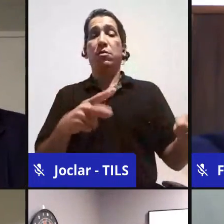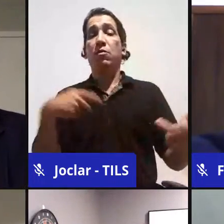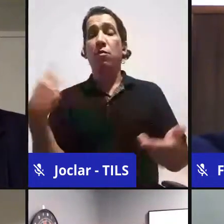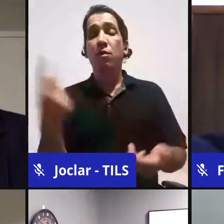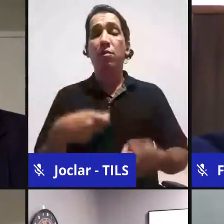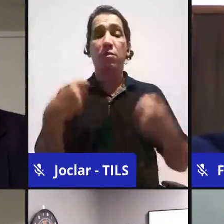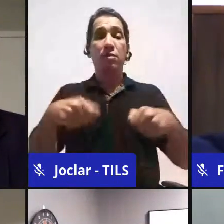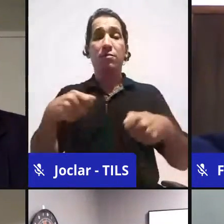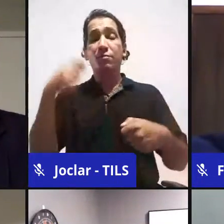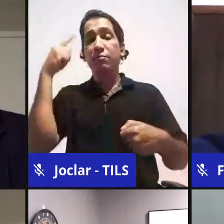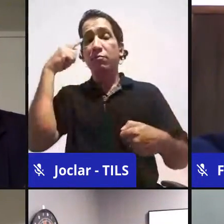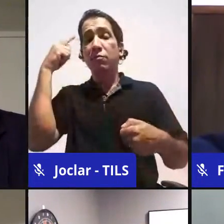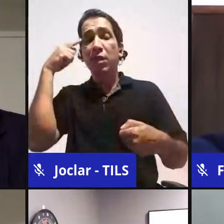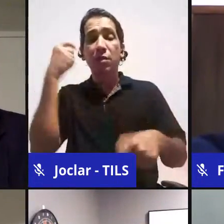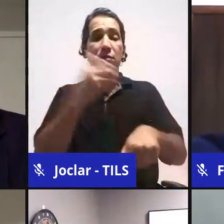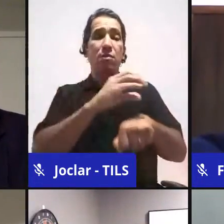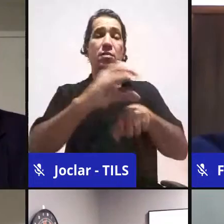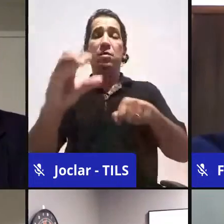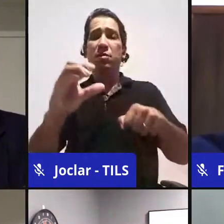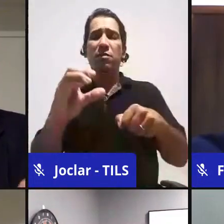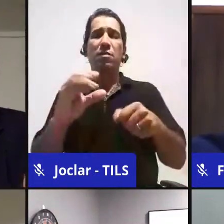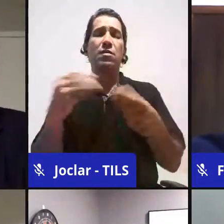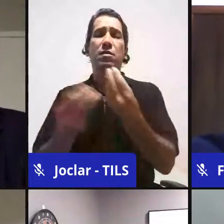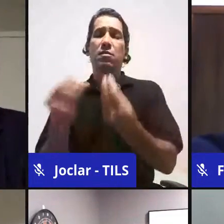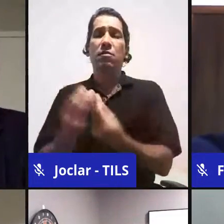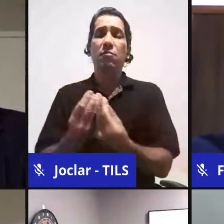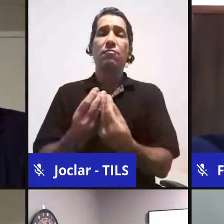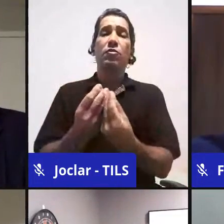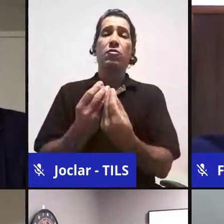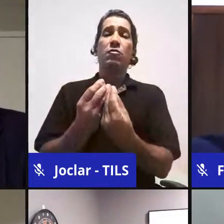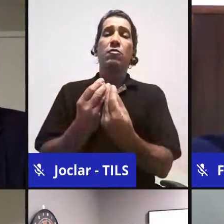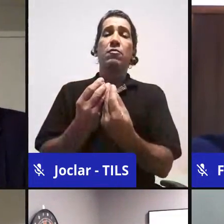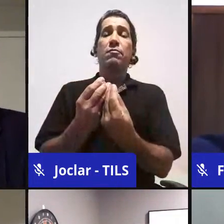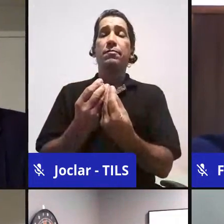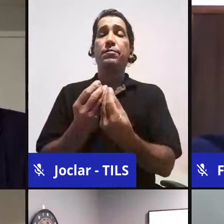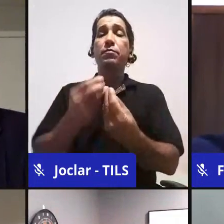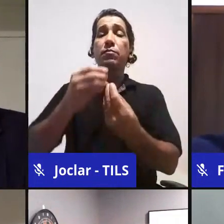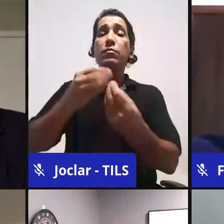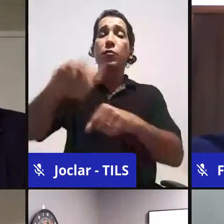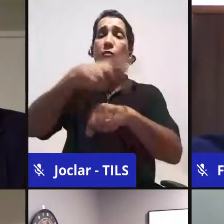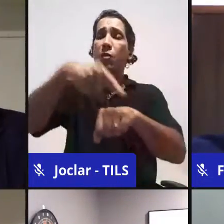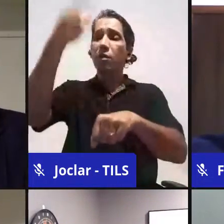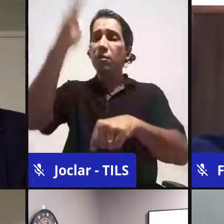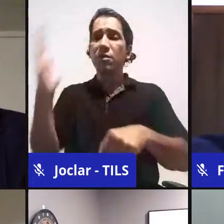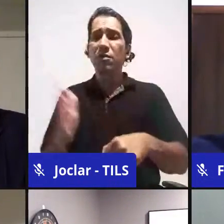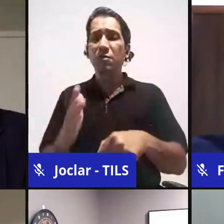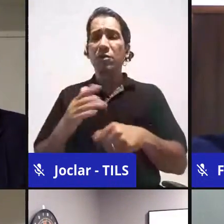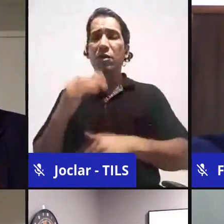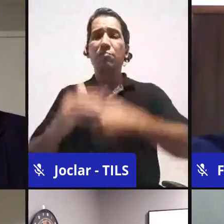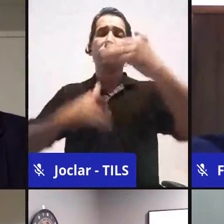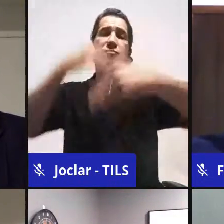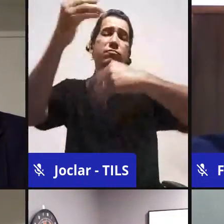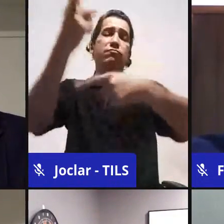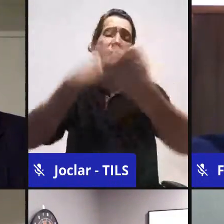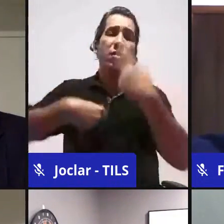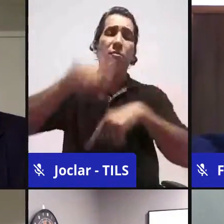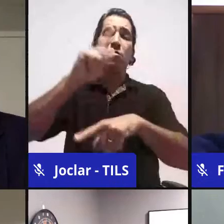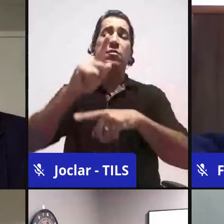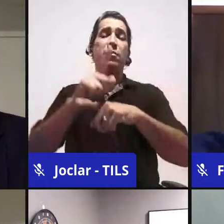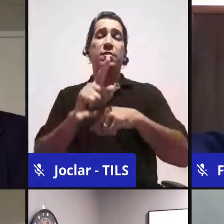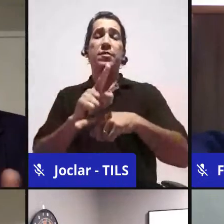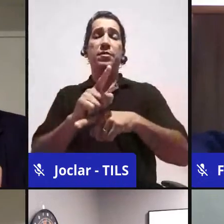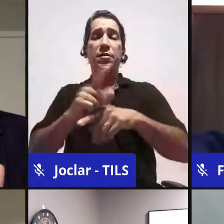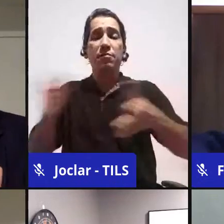país mais justo, mais solidário, e, sobretudo, evidentemente, com melhores condições de vida para a sua